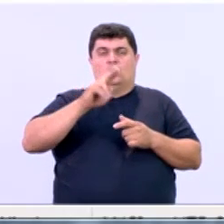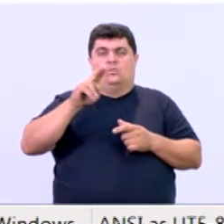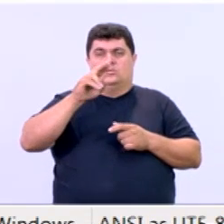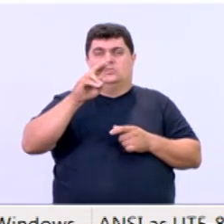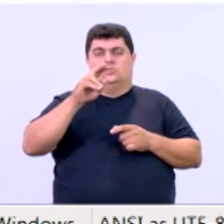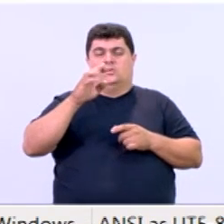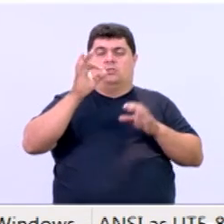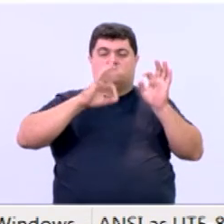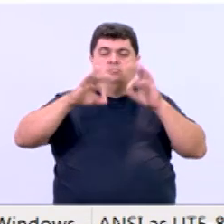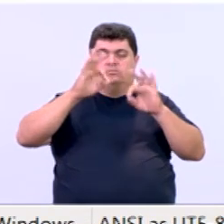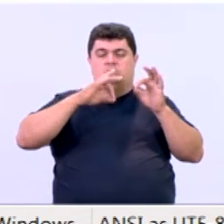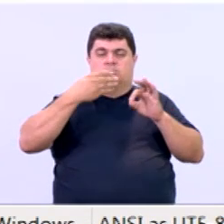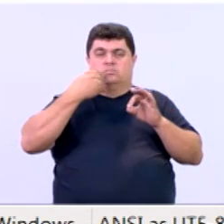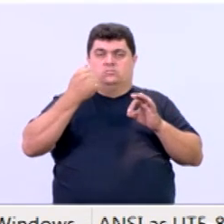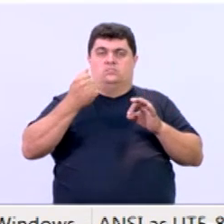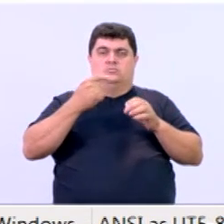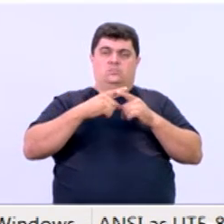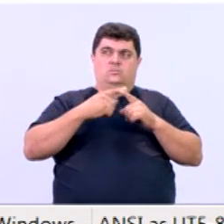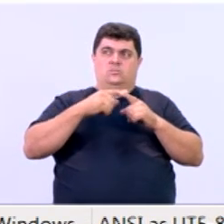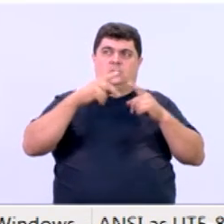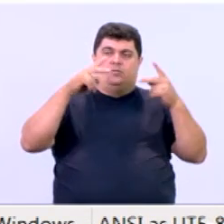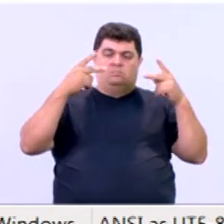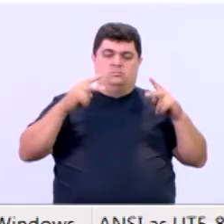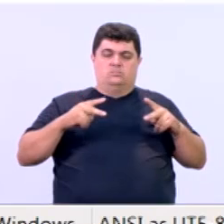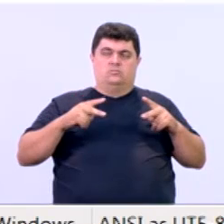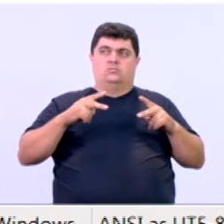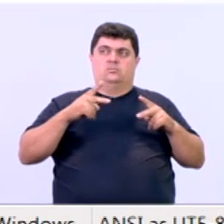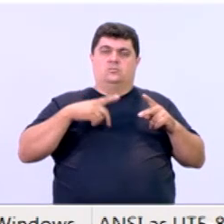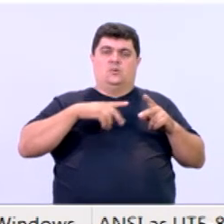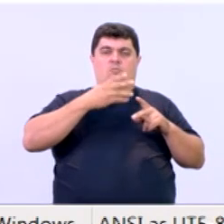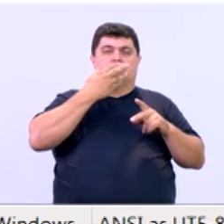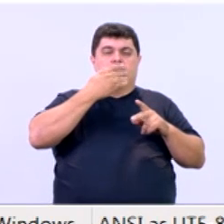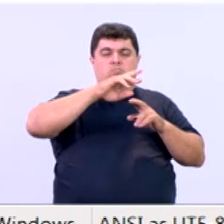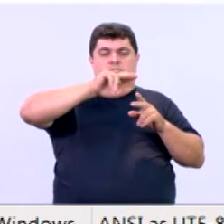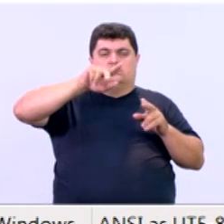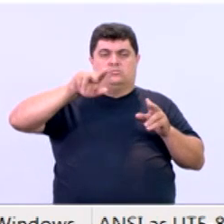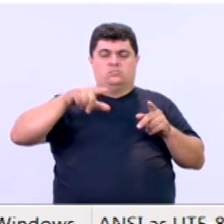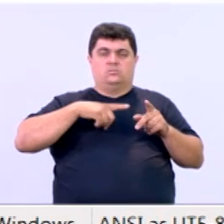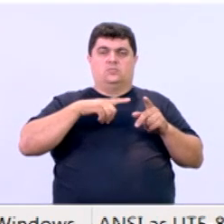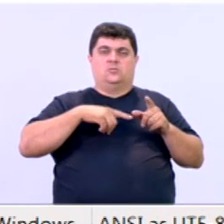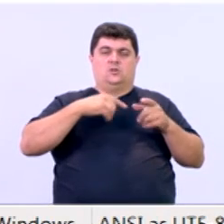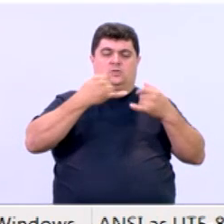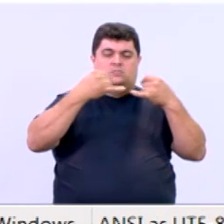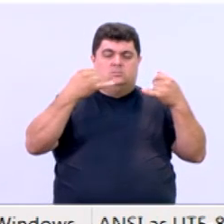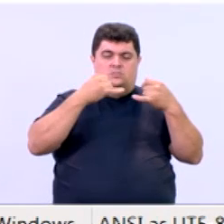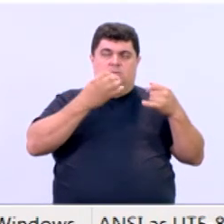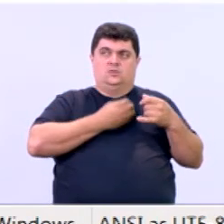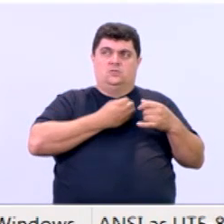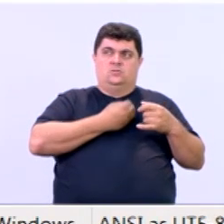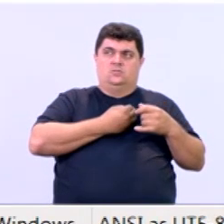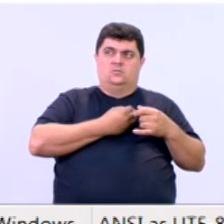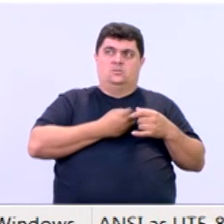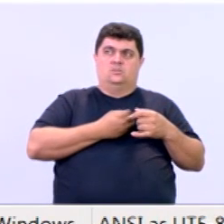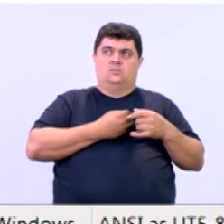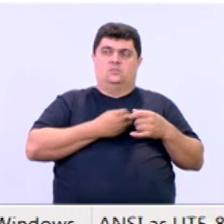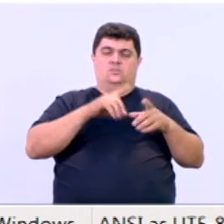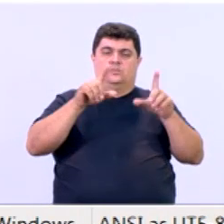ele já te traz essa questão de estar coloridinho. Se não tiver, você vem aqui em